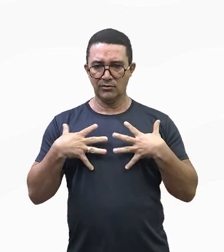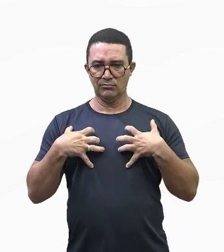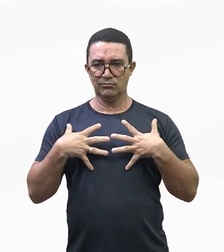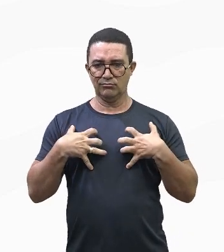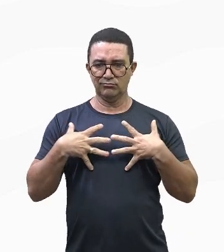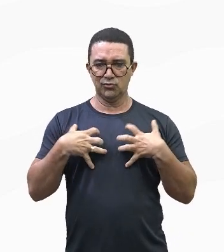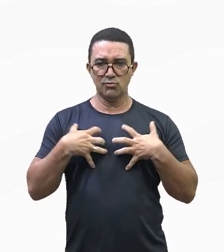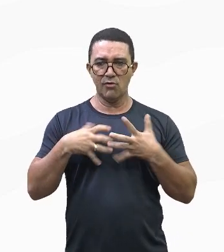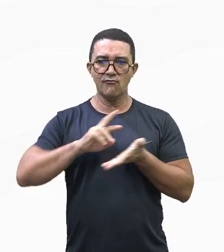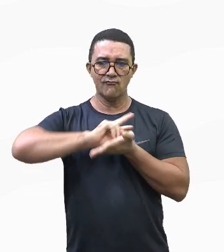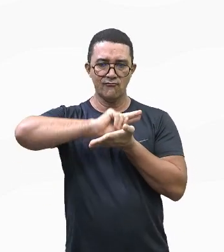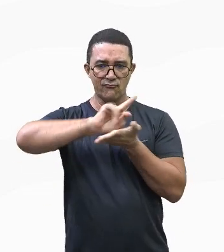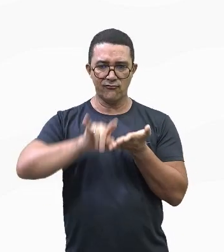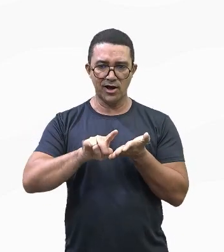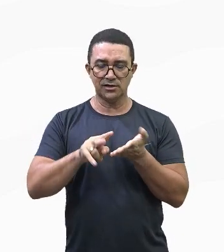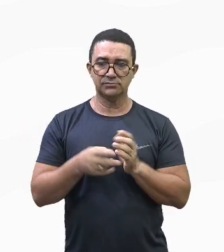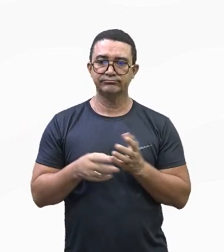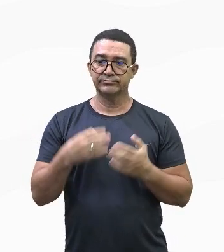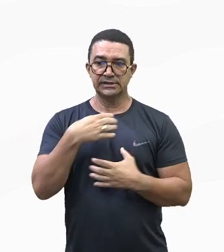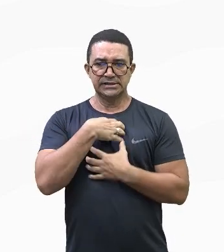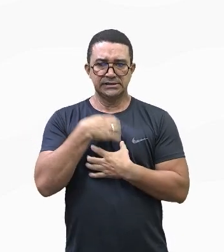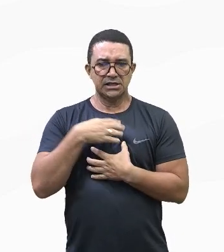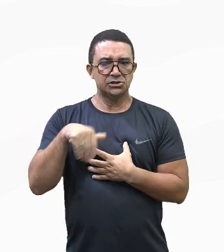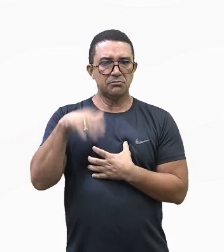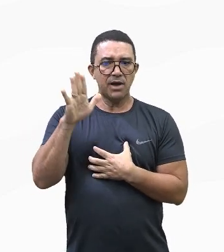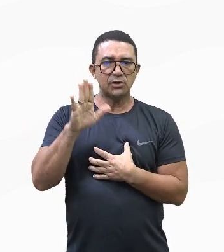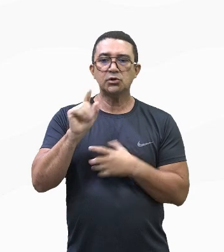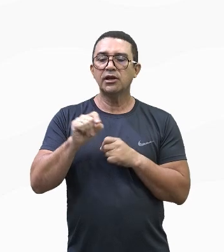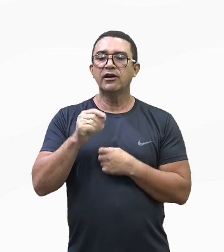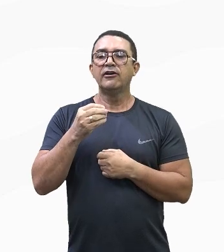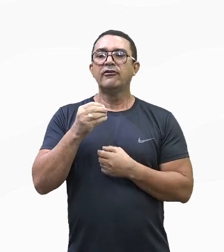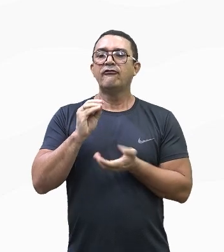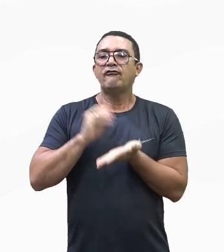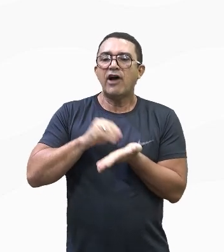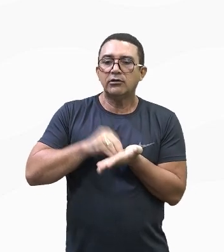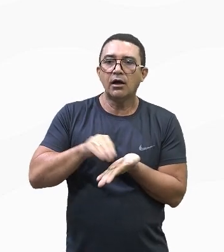vem... Isso. E os sintomas mais comuns são a falta de ar